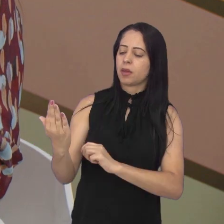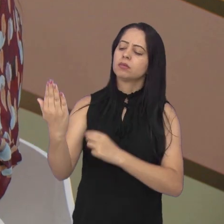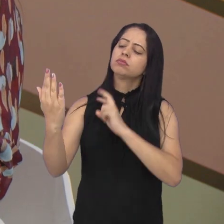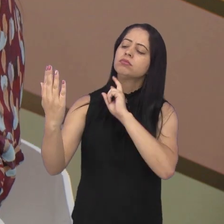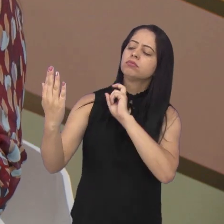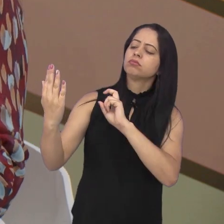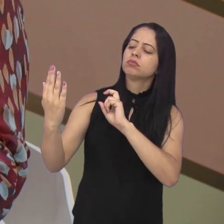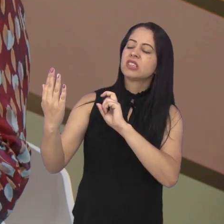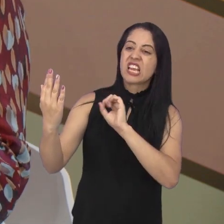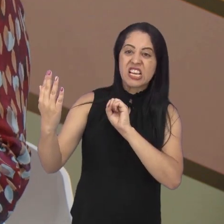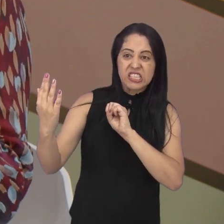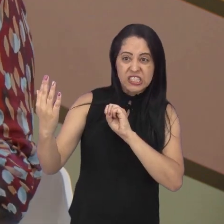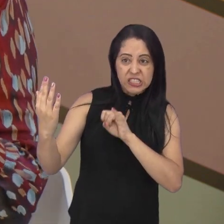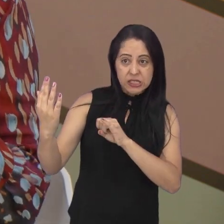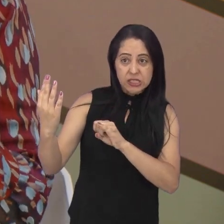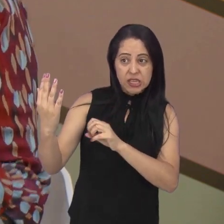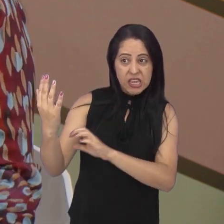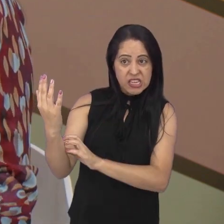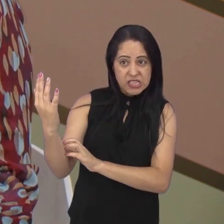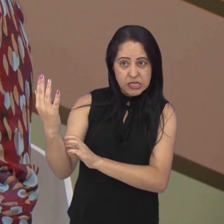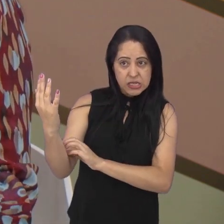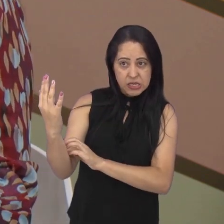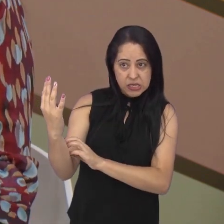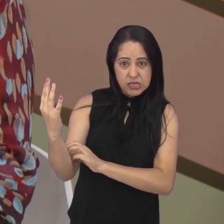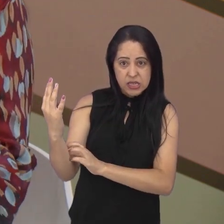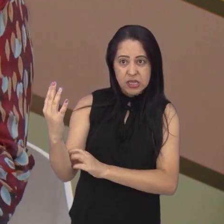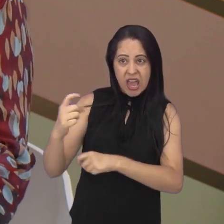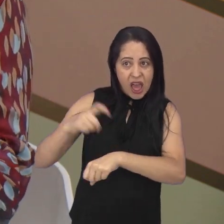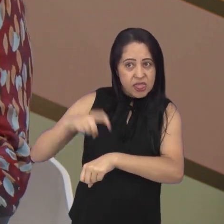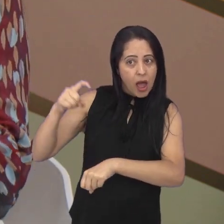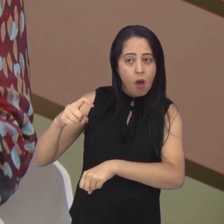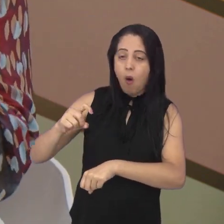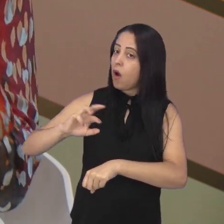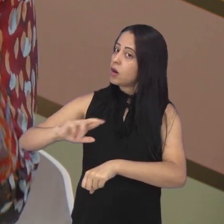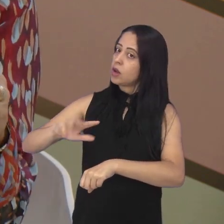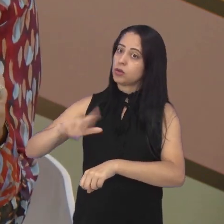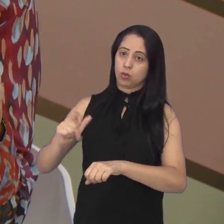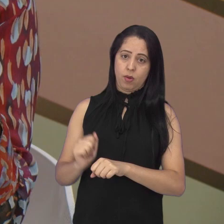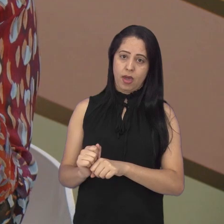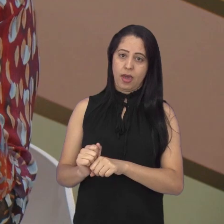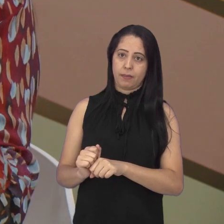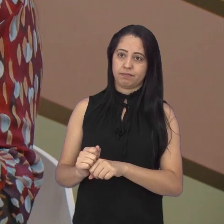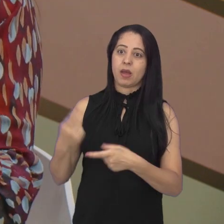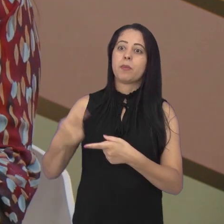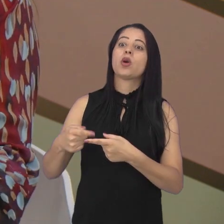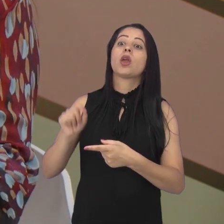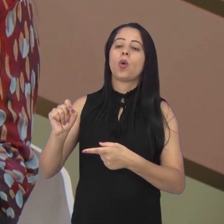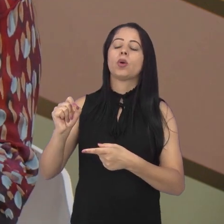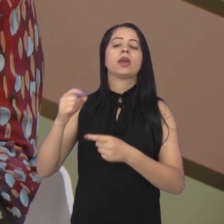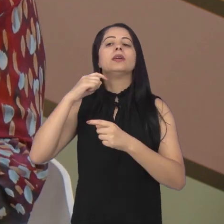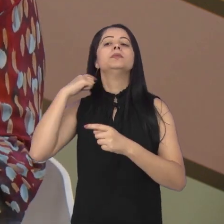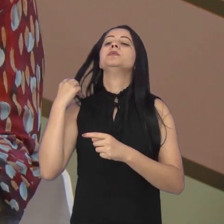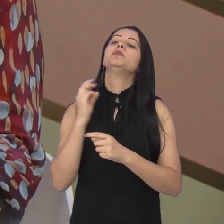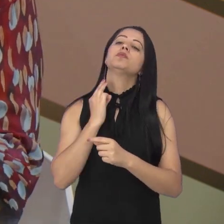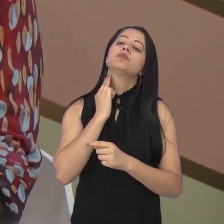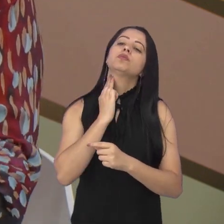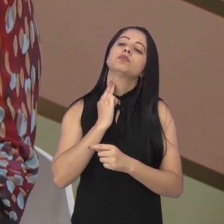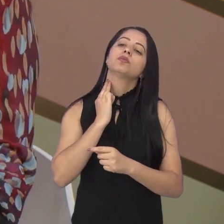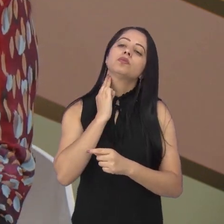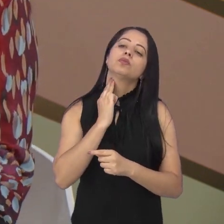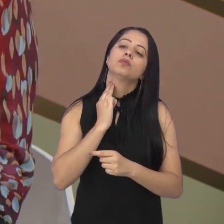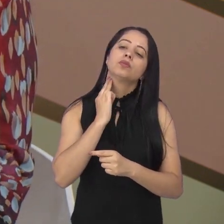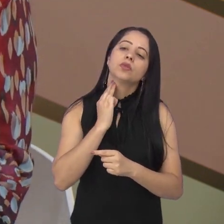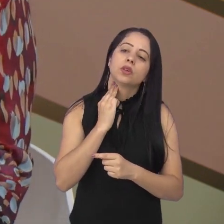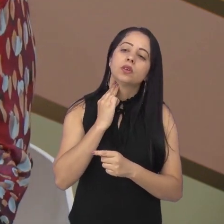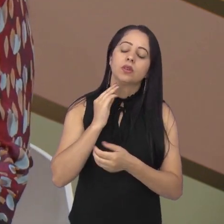algumas alergias de contato, elas não são imediatas. Elas precisam ter contato com o produto, levar ali